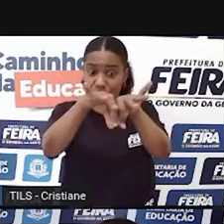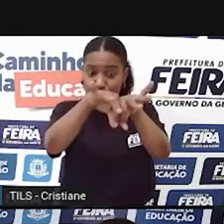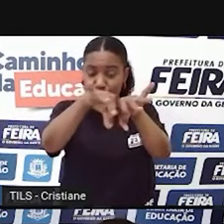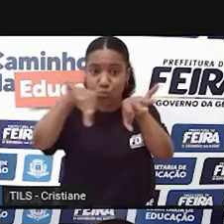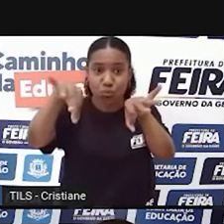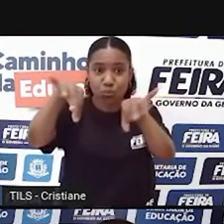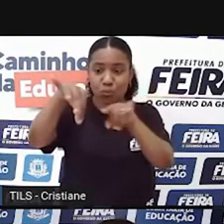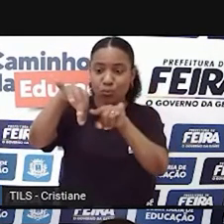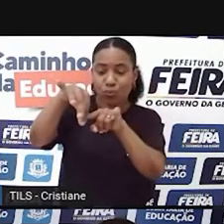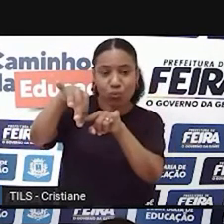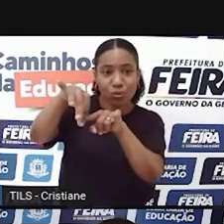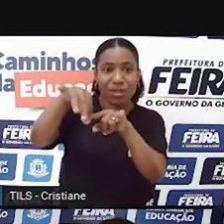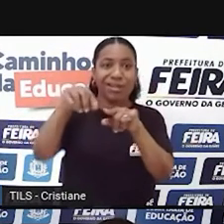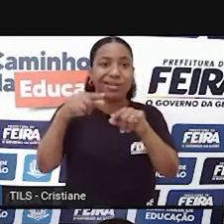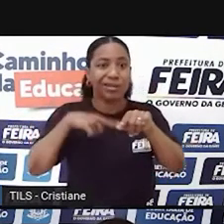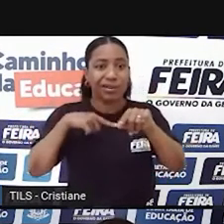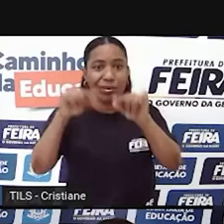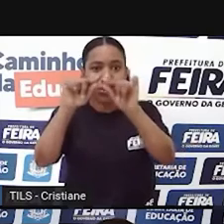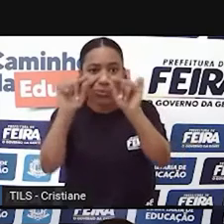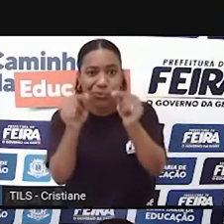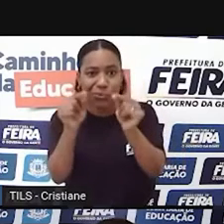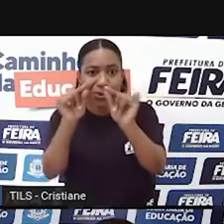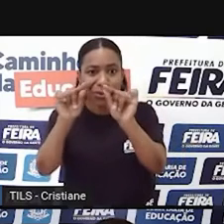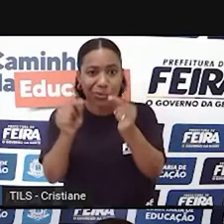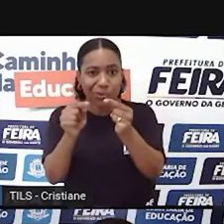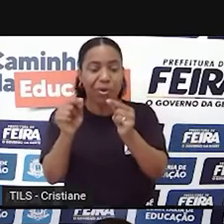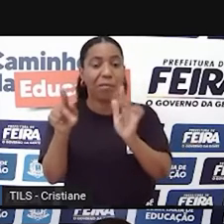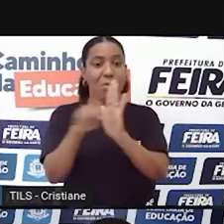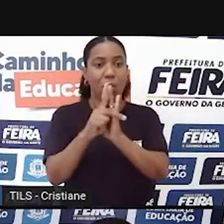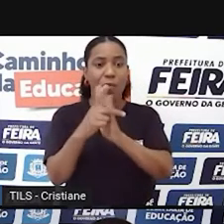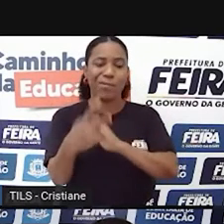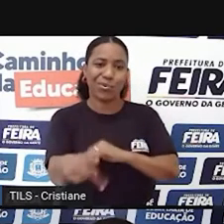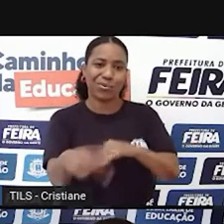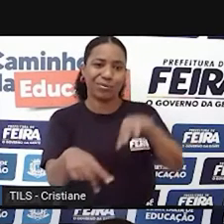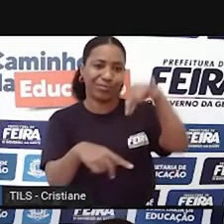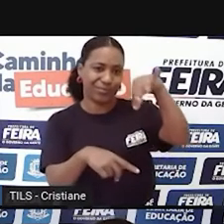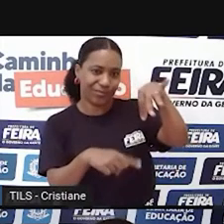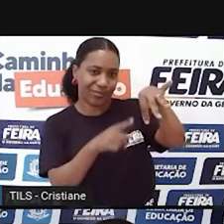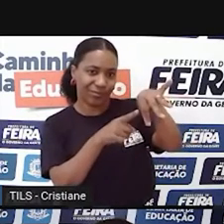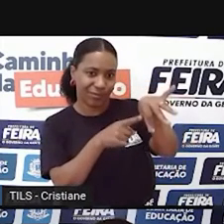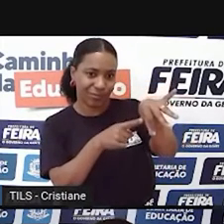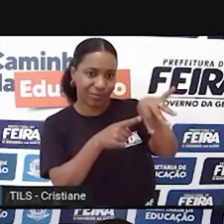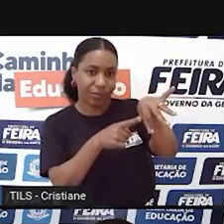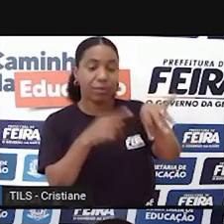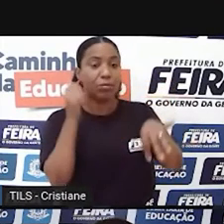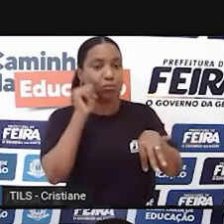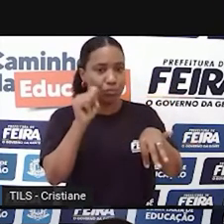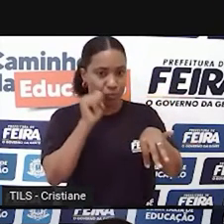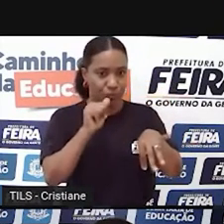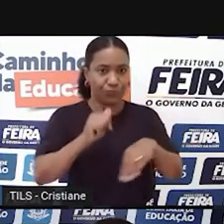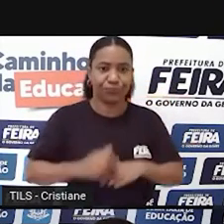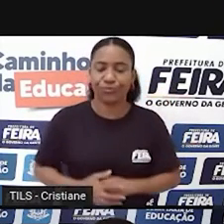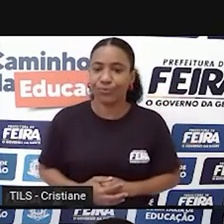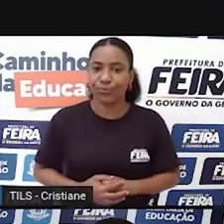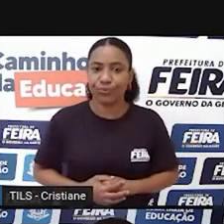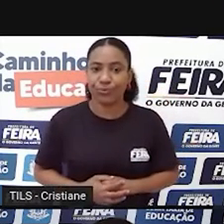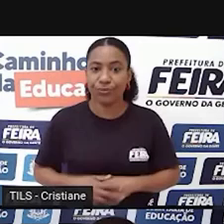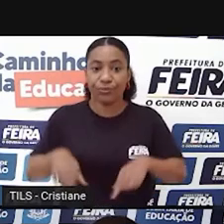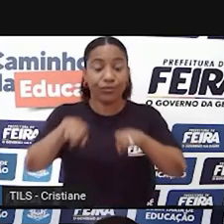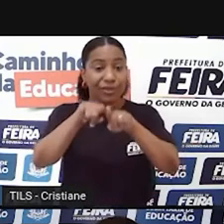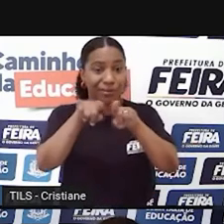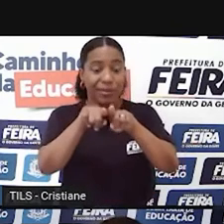lábios, clitóris. Então são órgãos do sistema reprodutor feminino. E o sistema